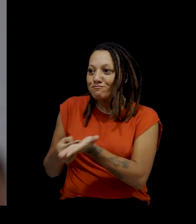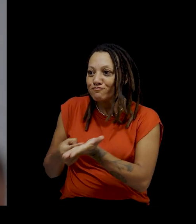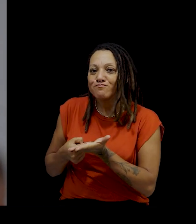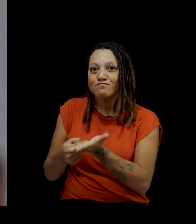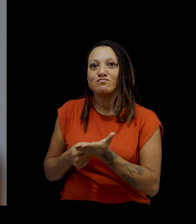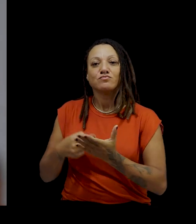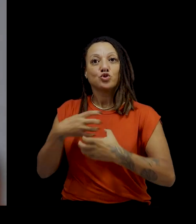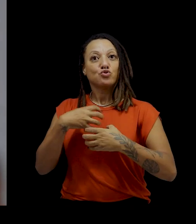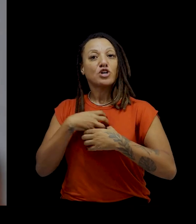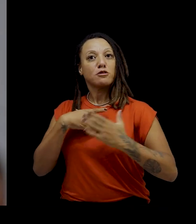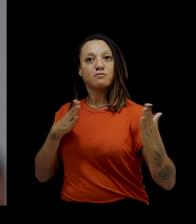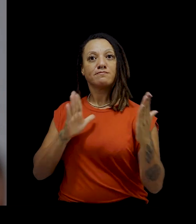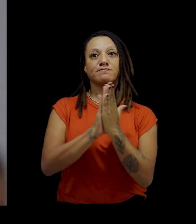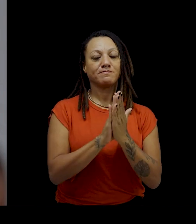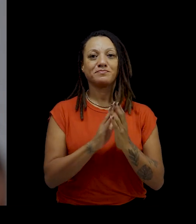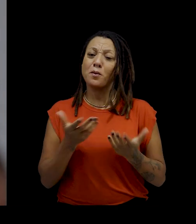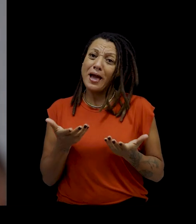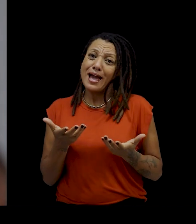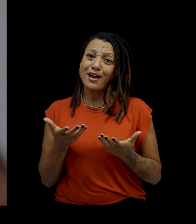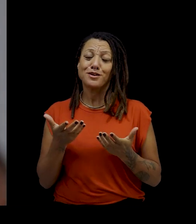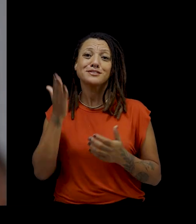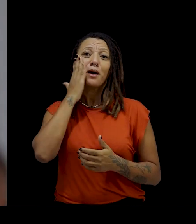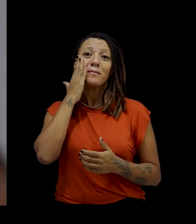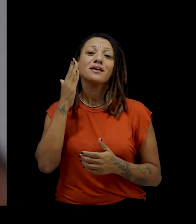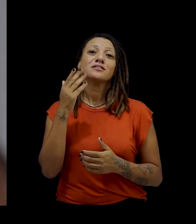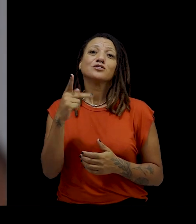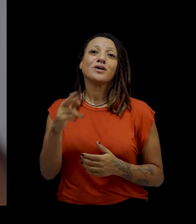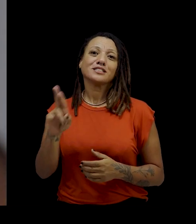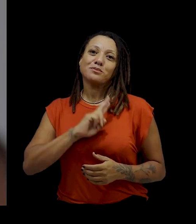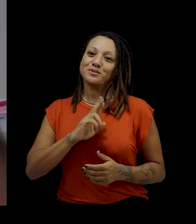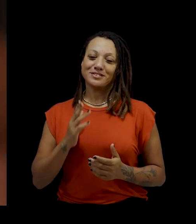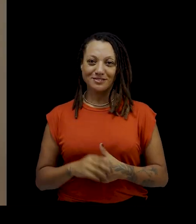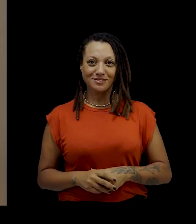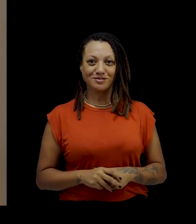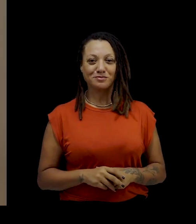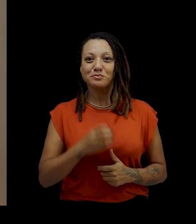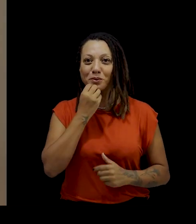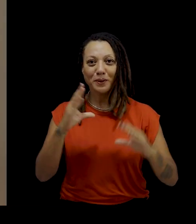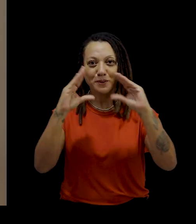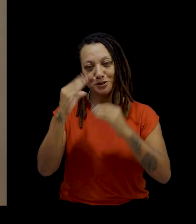que isso seja combatido. Então, essa é a minha pergunta e obrigada pela chance, gente. Boa noite.